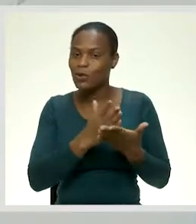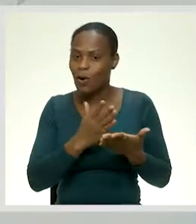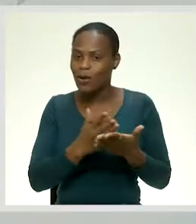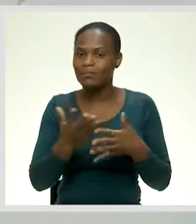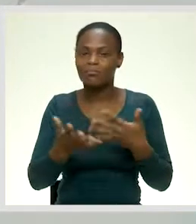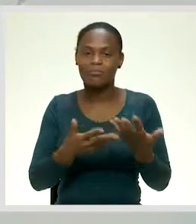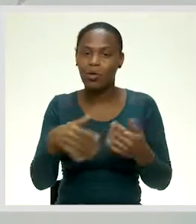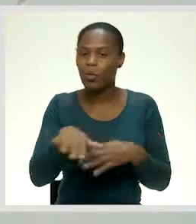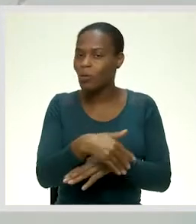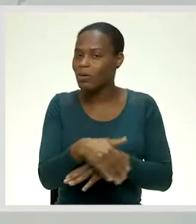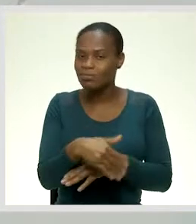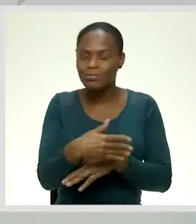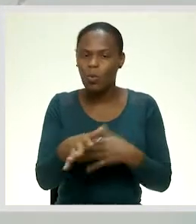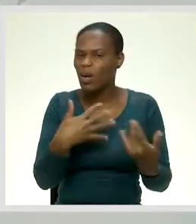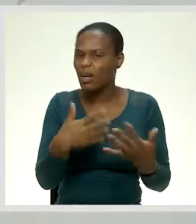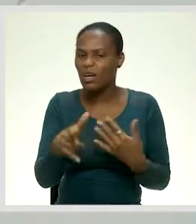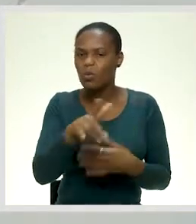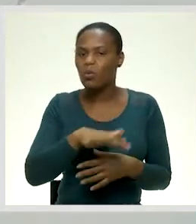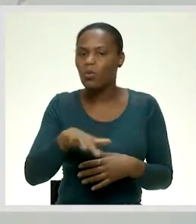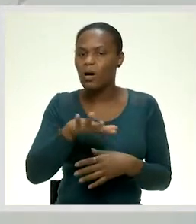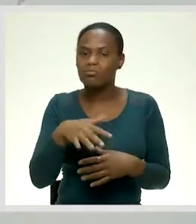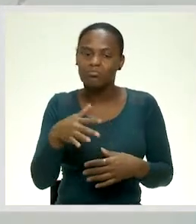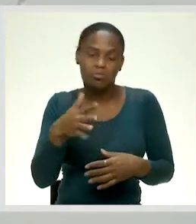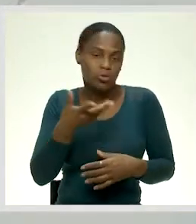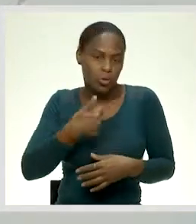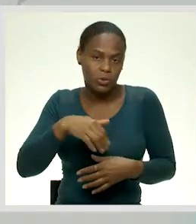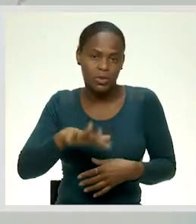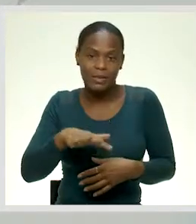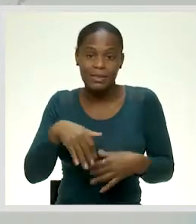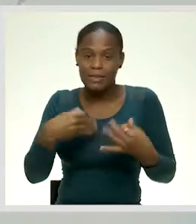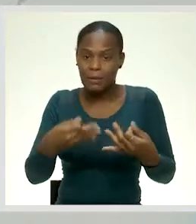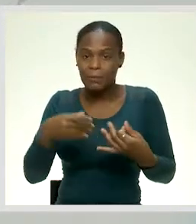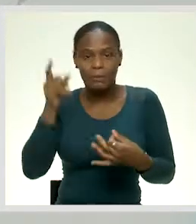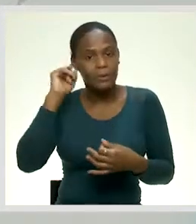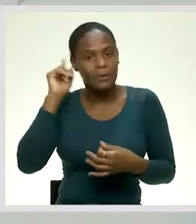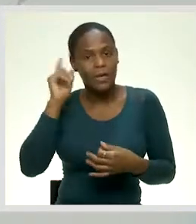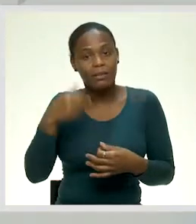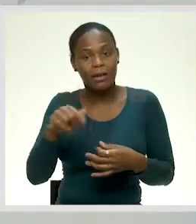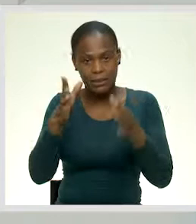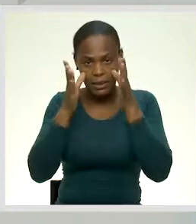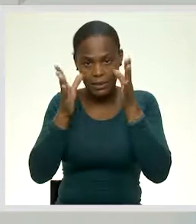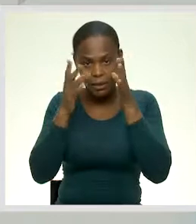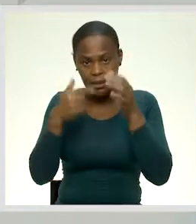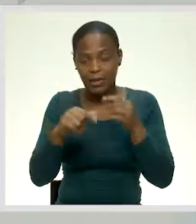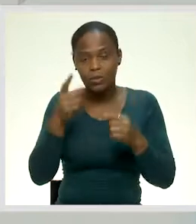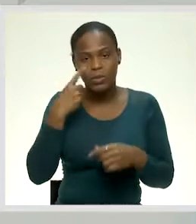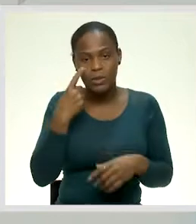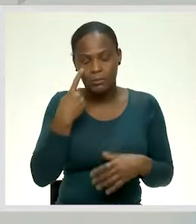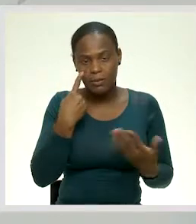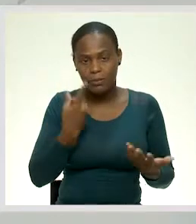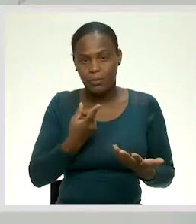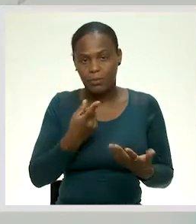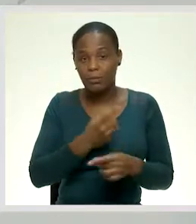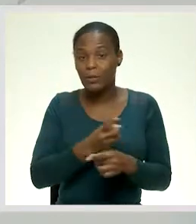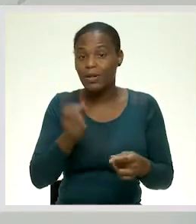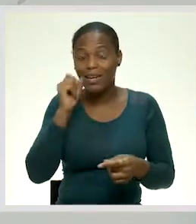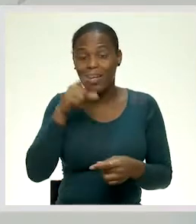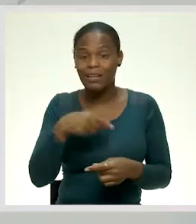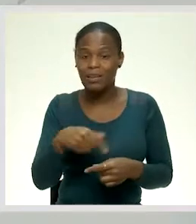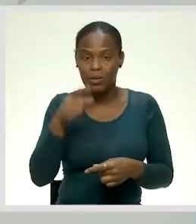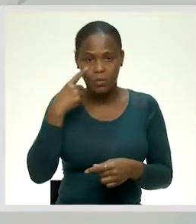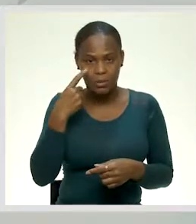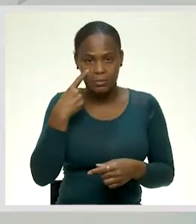rua, em qualquer lugar onde nos encontramos. Sempre importante terem atenção os conhecimentos, porque quem tem conhecimento é